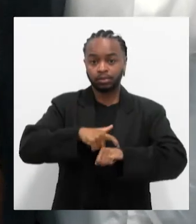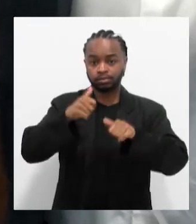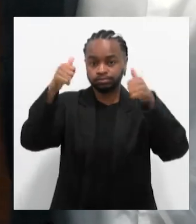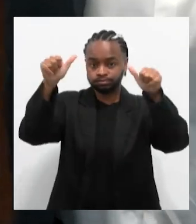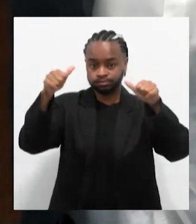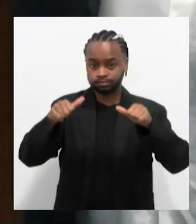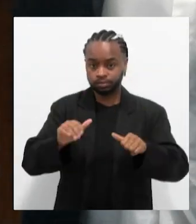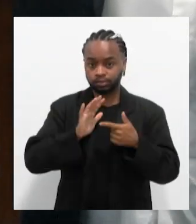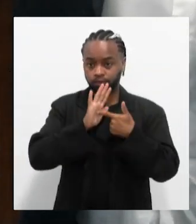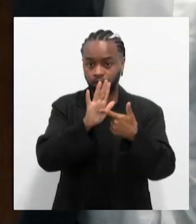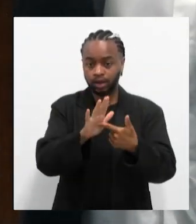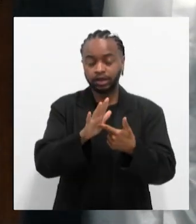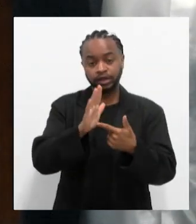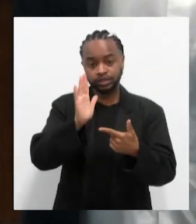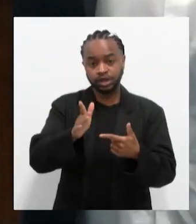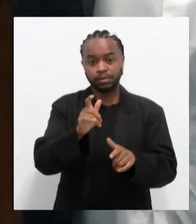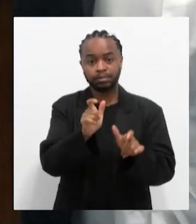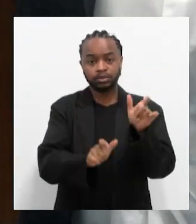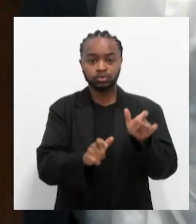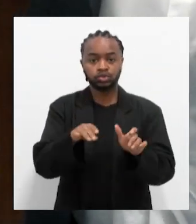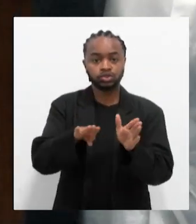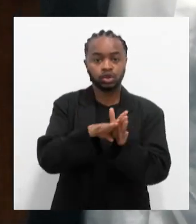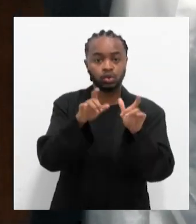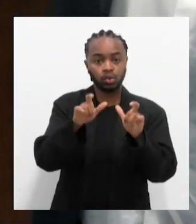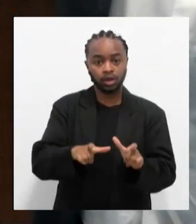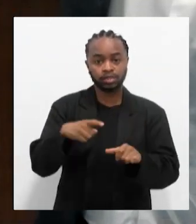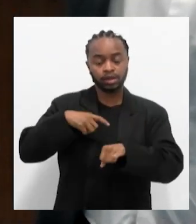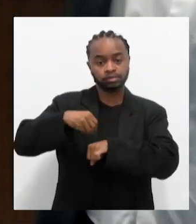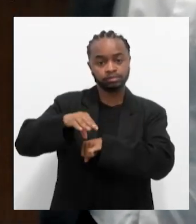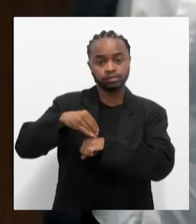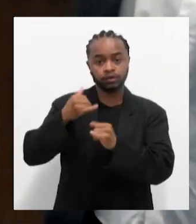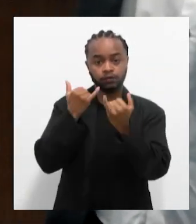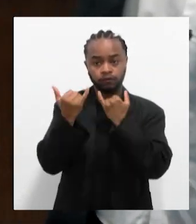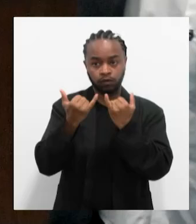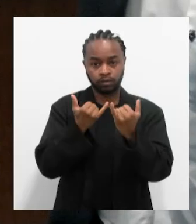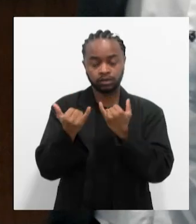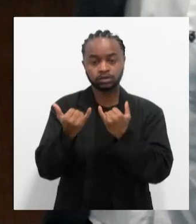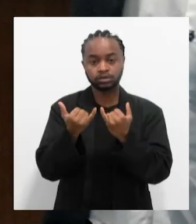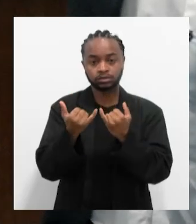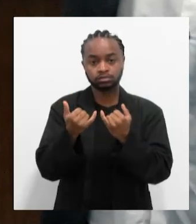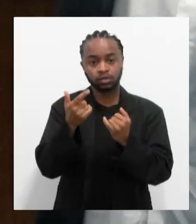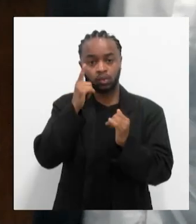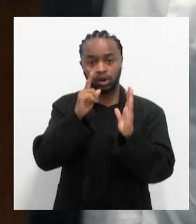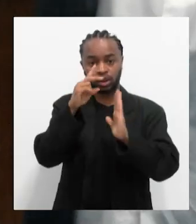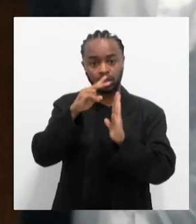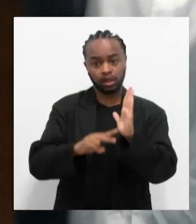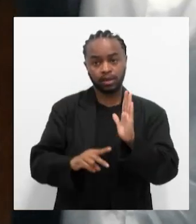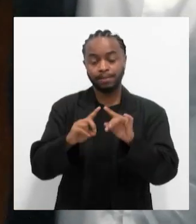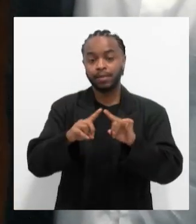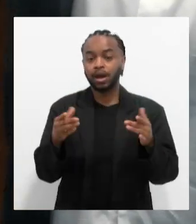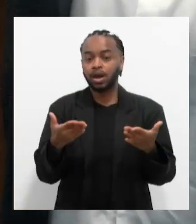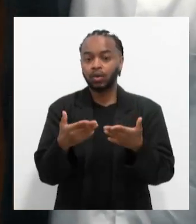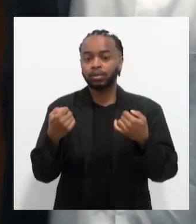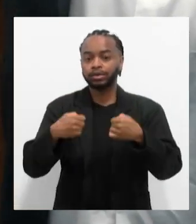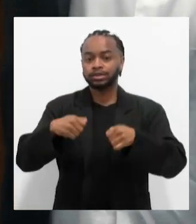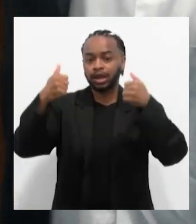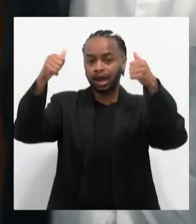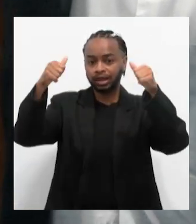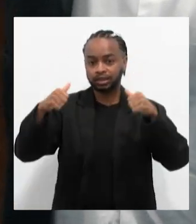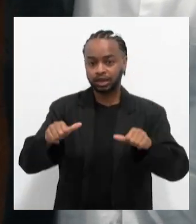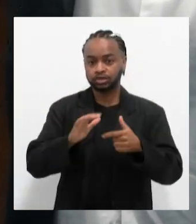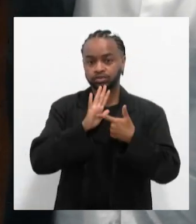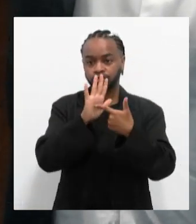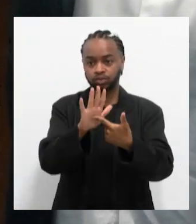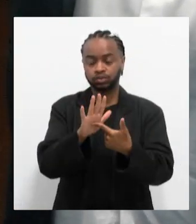estão com o hábito de chegar nas unidades, ver um cartaz lá informativo, deputados, e elas leem. Agora precisa ter um cartaz